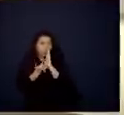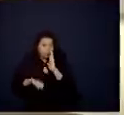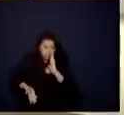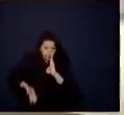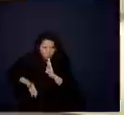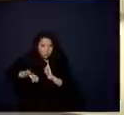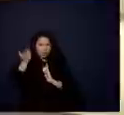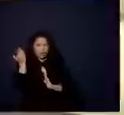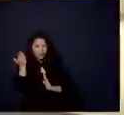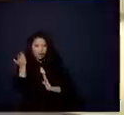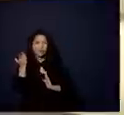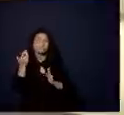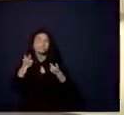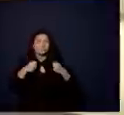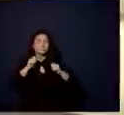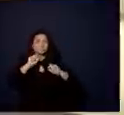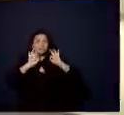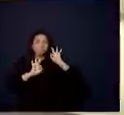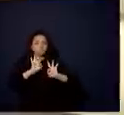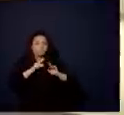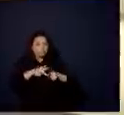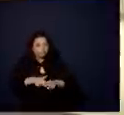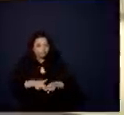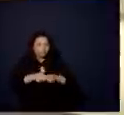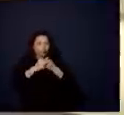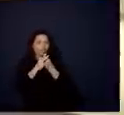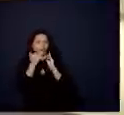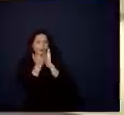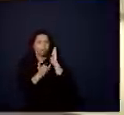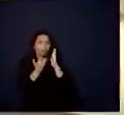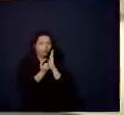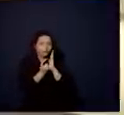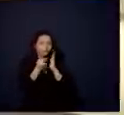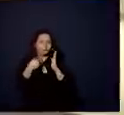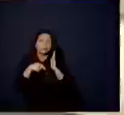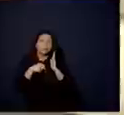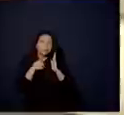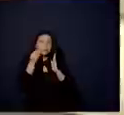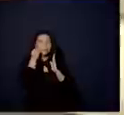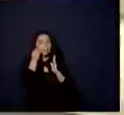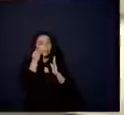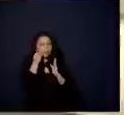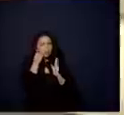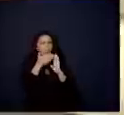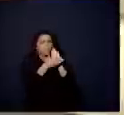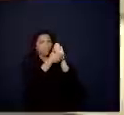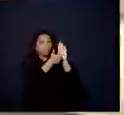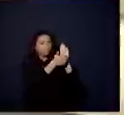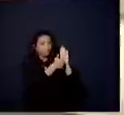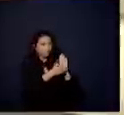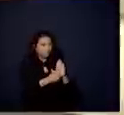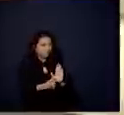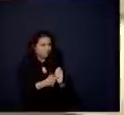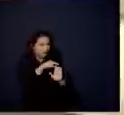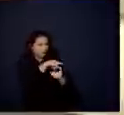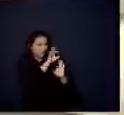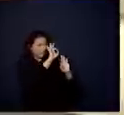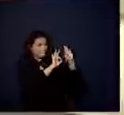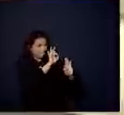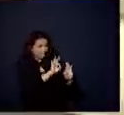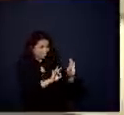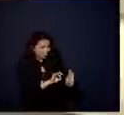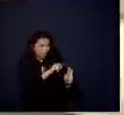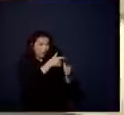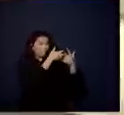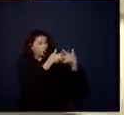tem ainda que fazer uma justificar é muito importante a gente tirar dinheiro de que não funcionam e colocar dinheiro em